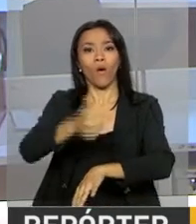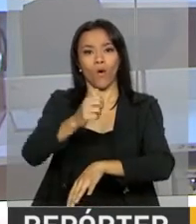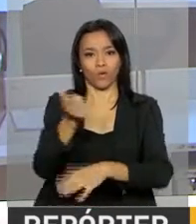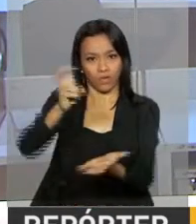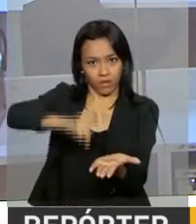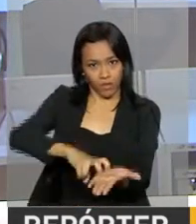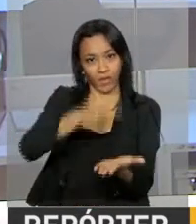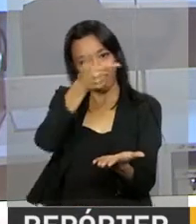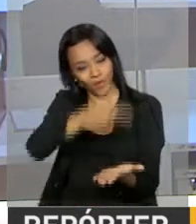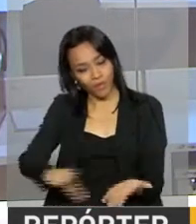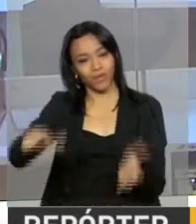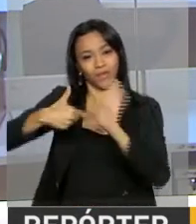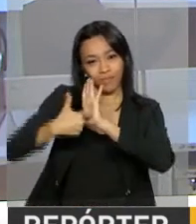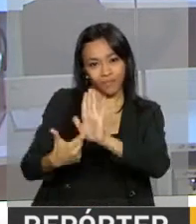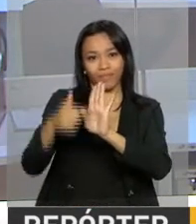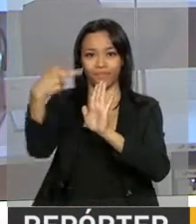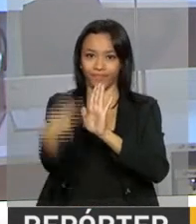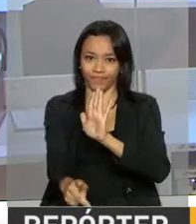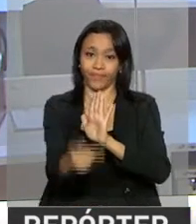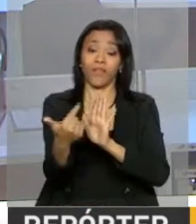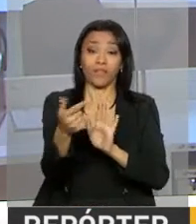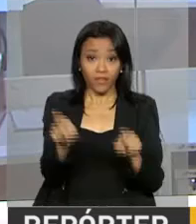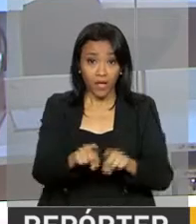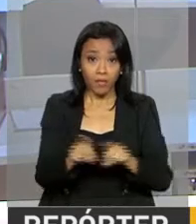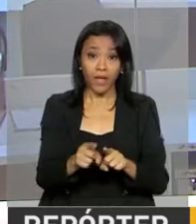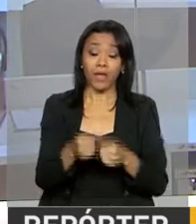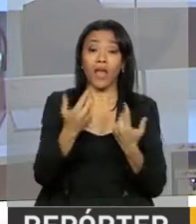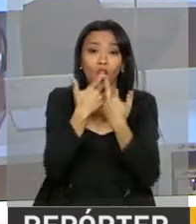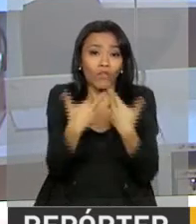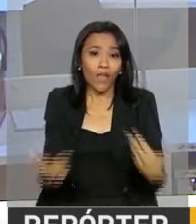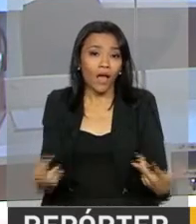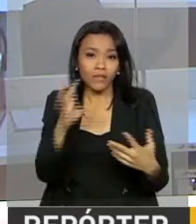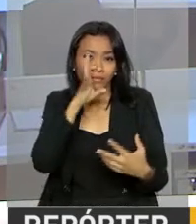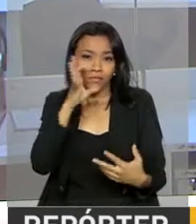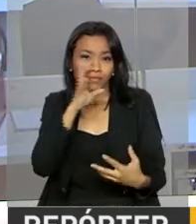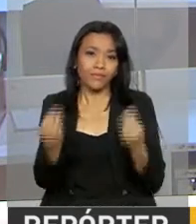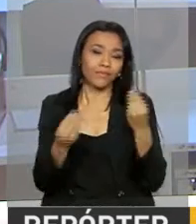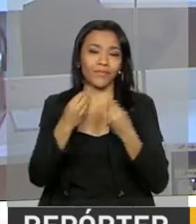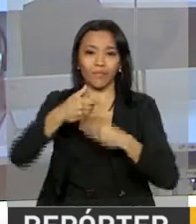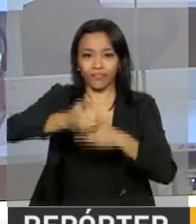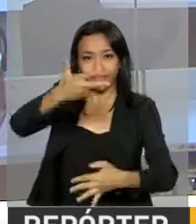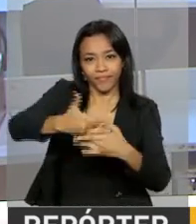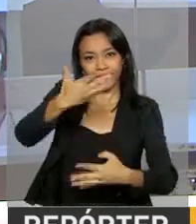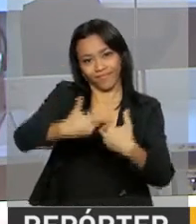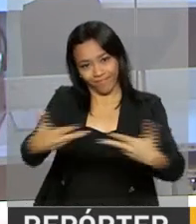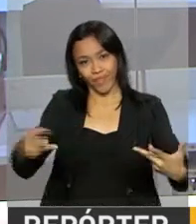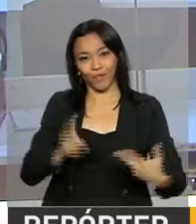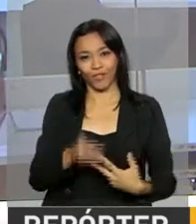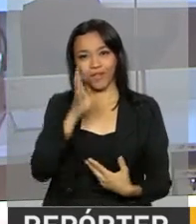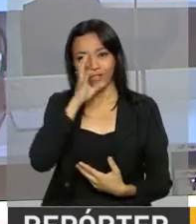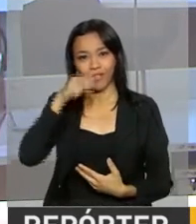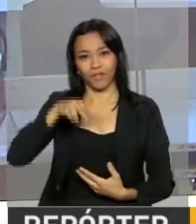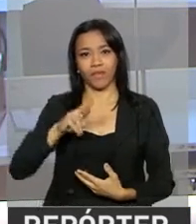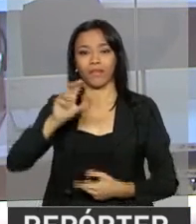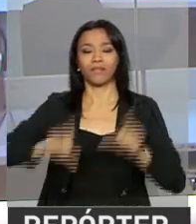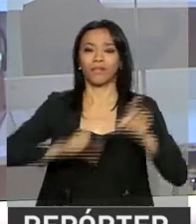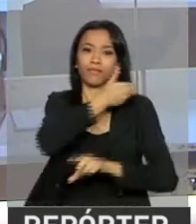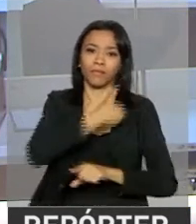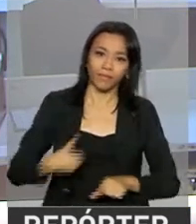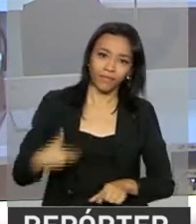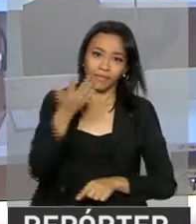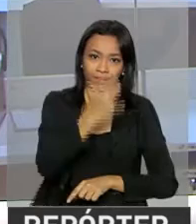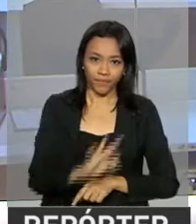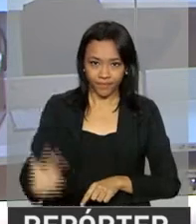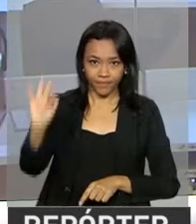edição do repórter nbr acompanhe também as novidades em nossas redes sociais continue com a gente aqui na nbr a tv